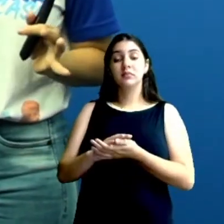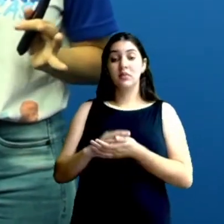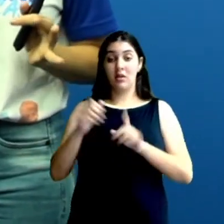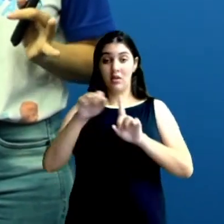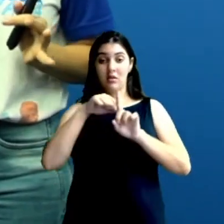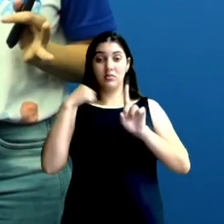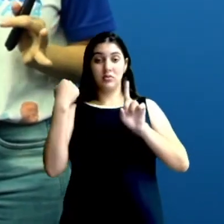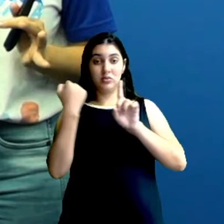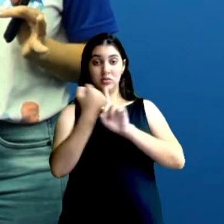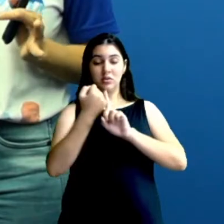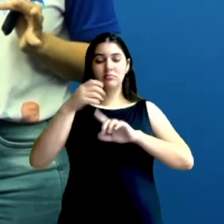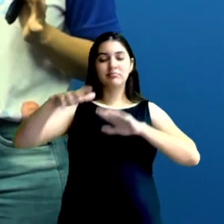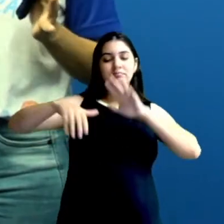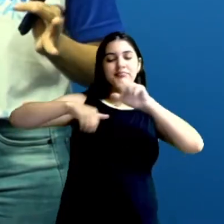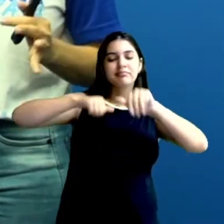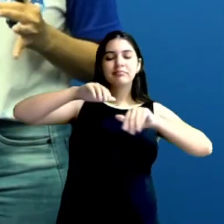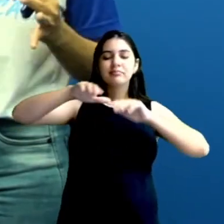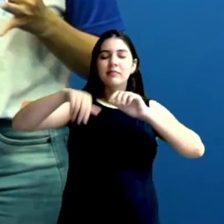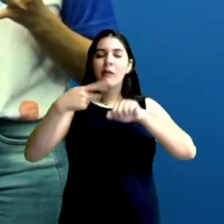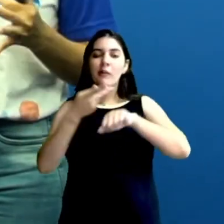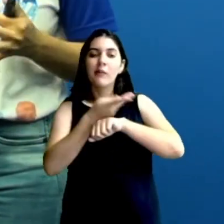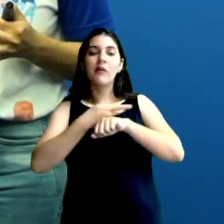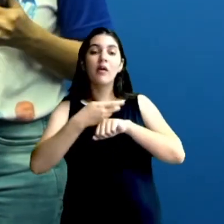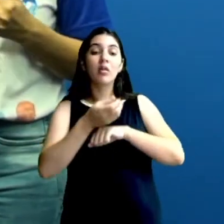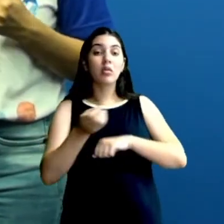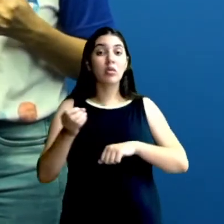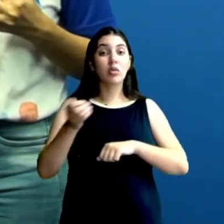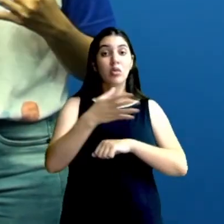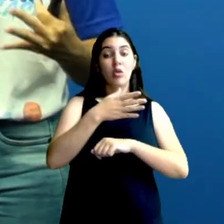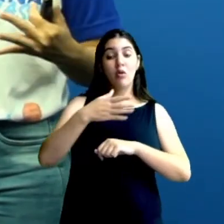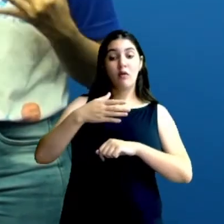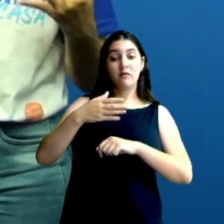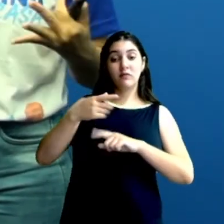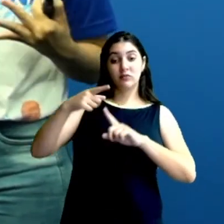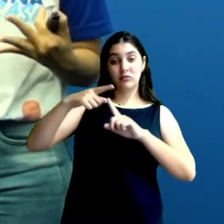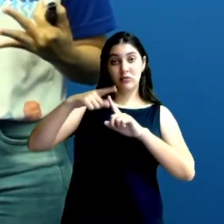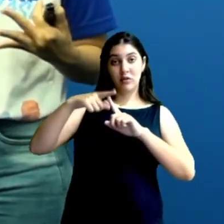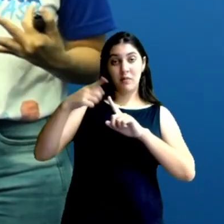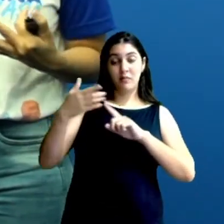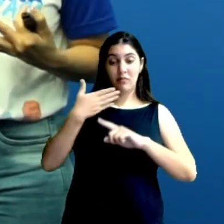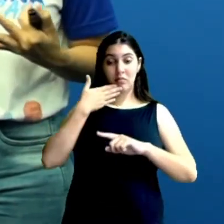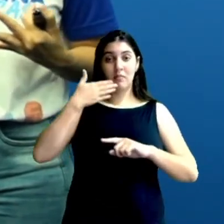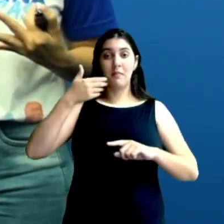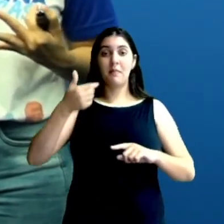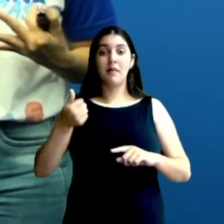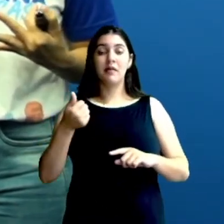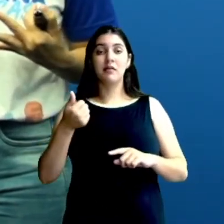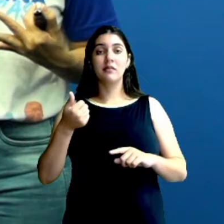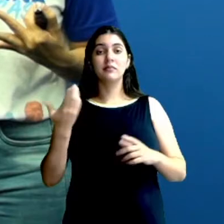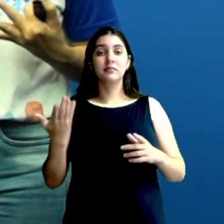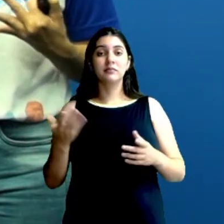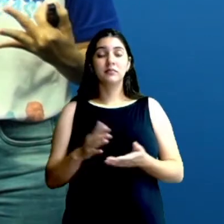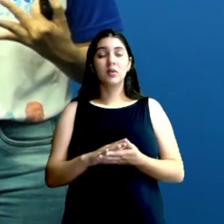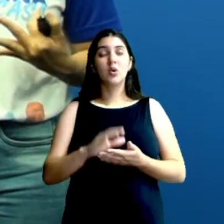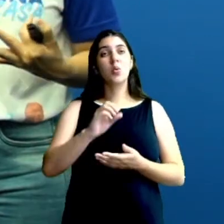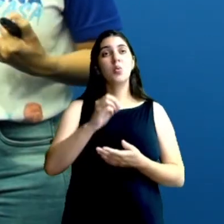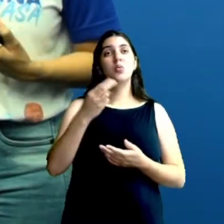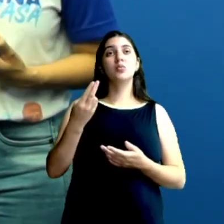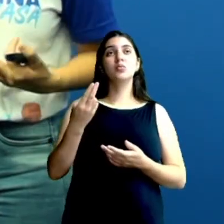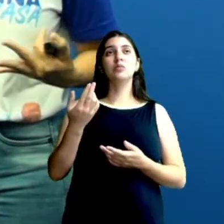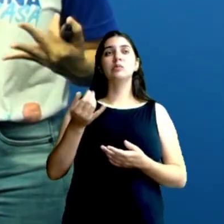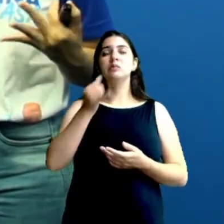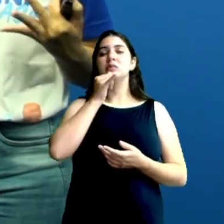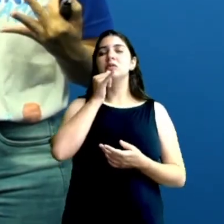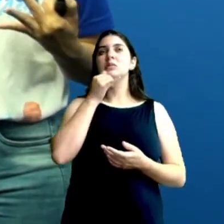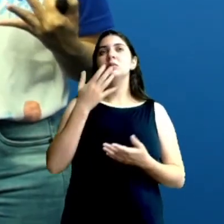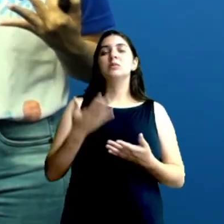as sociedades vão buscando novas formas de melhorar ou de